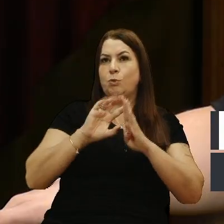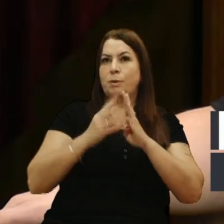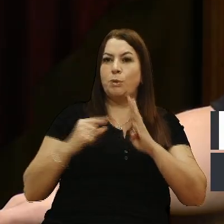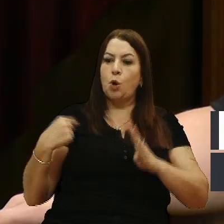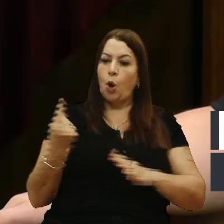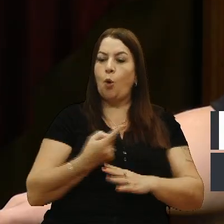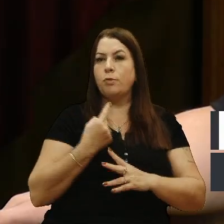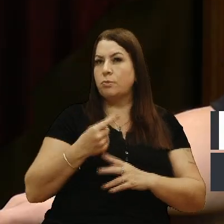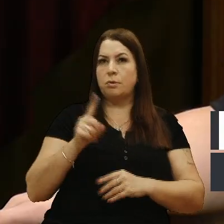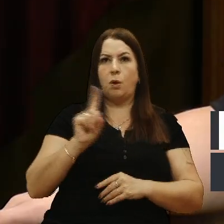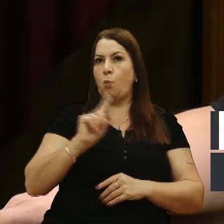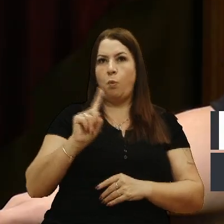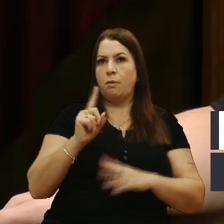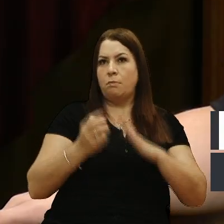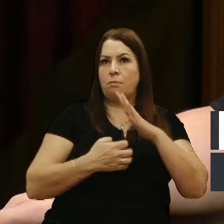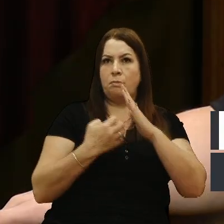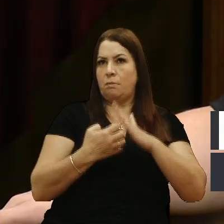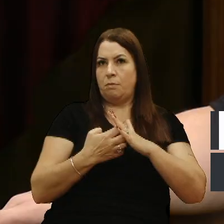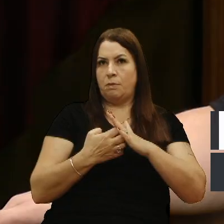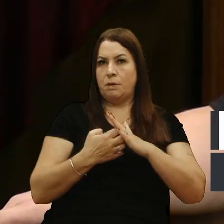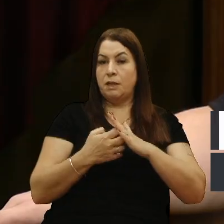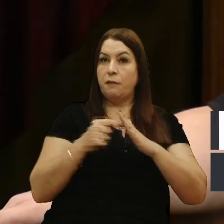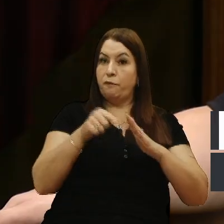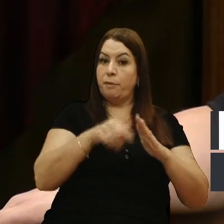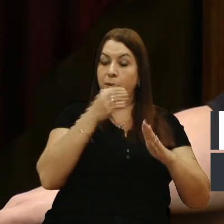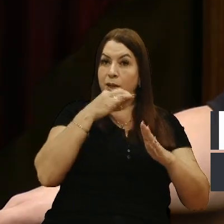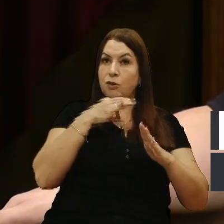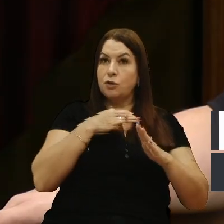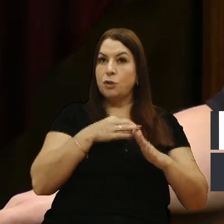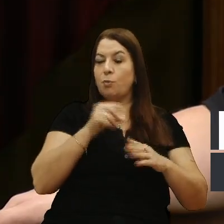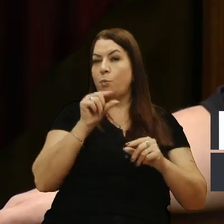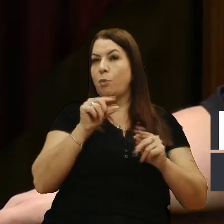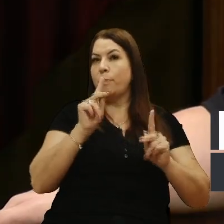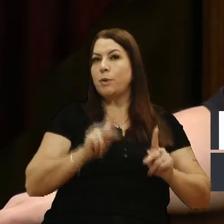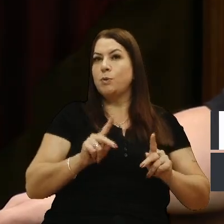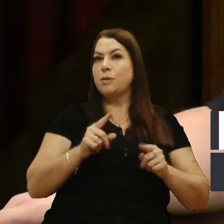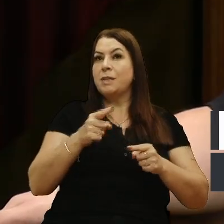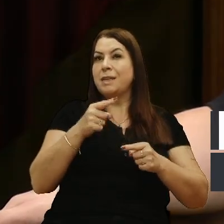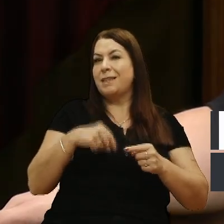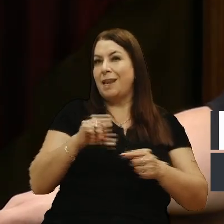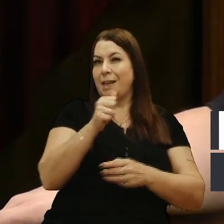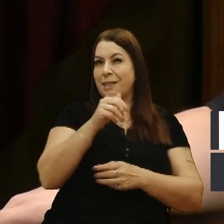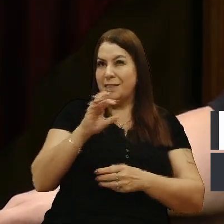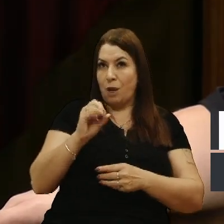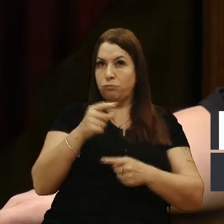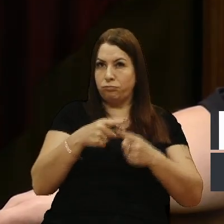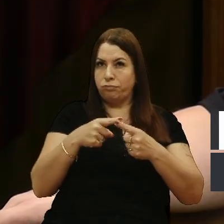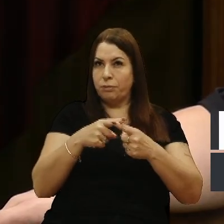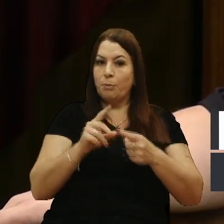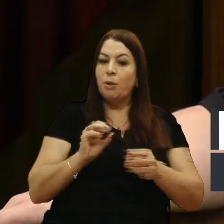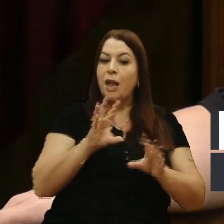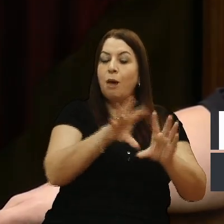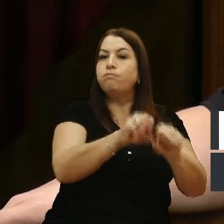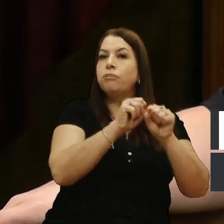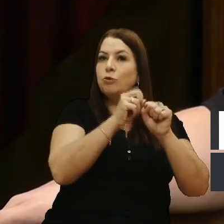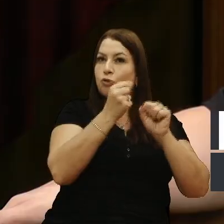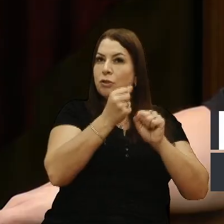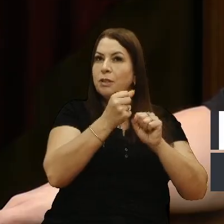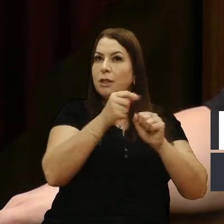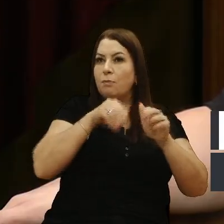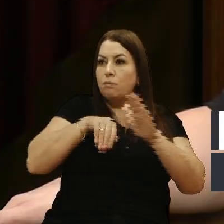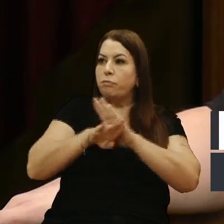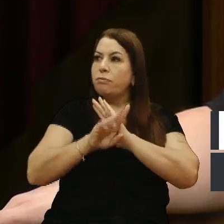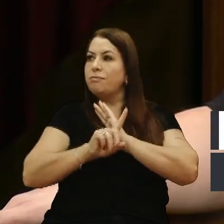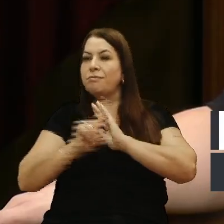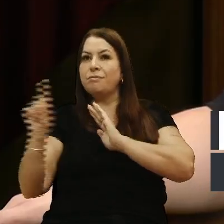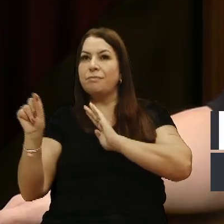nosso, não é de uma empresa que vem a Caxias com meia dúzia de acionista para botar o dinheiro no bolso e ir